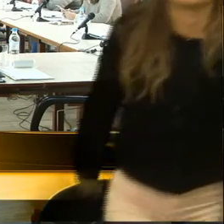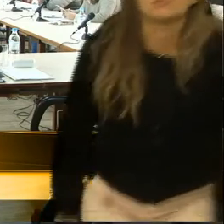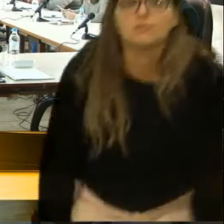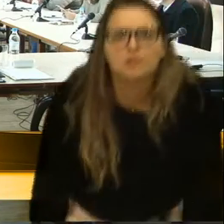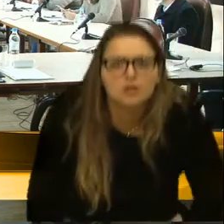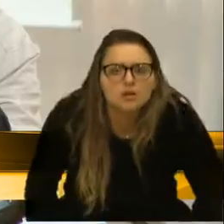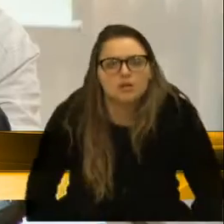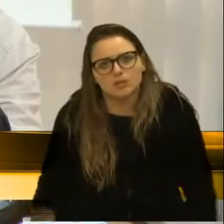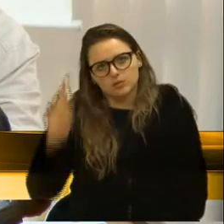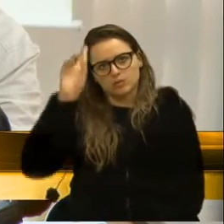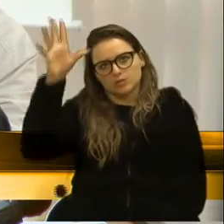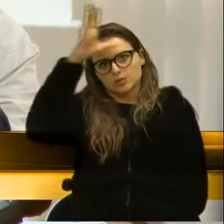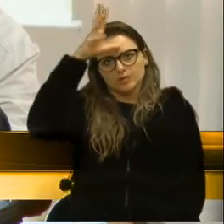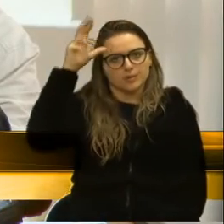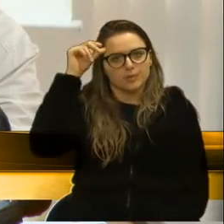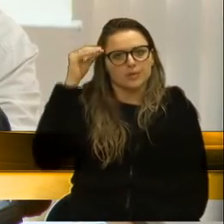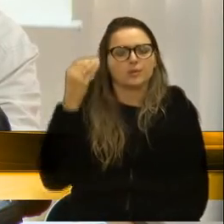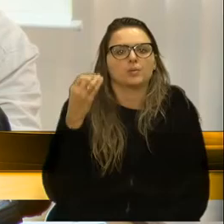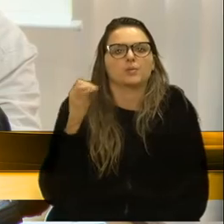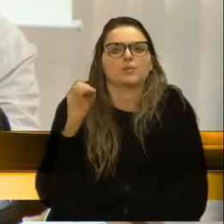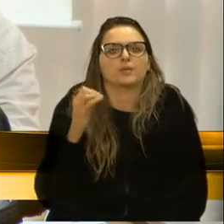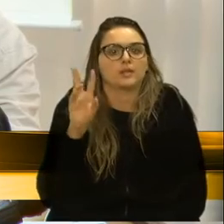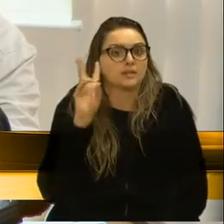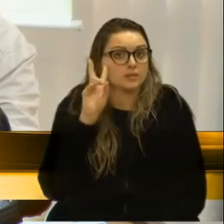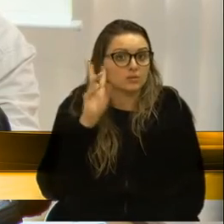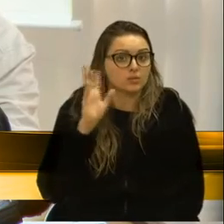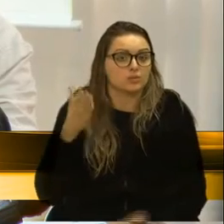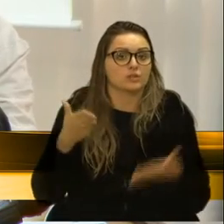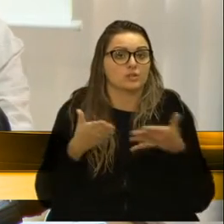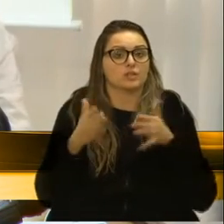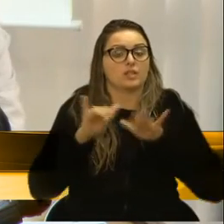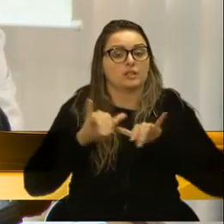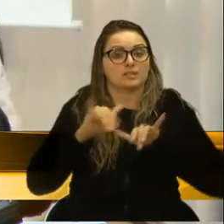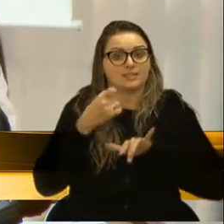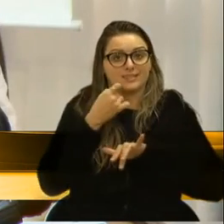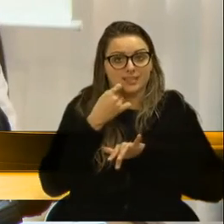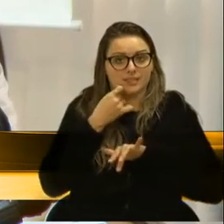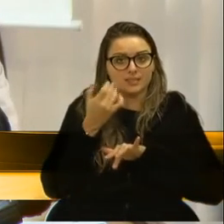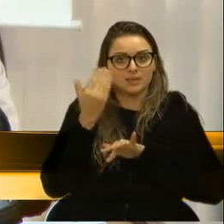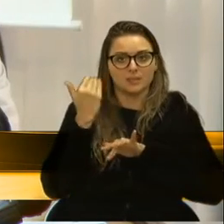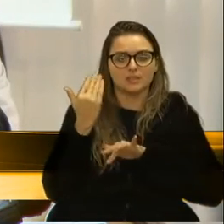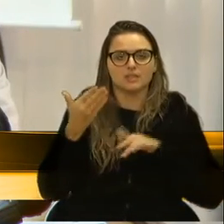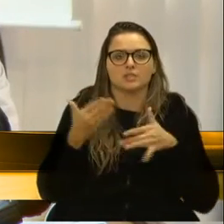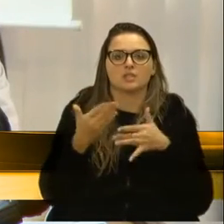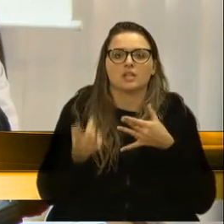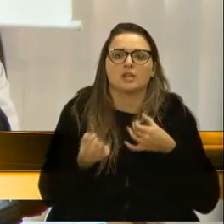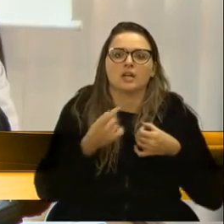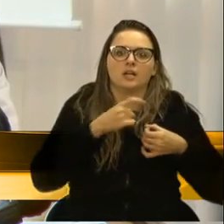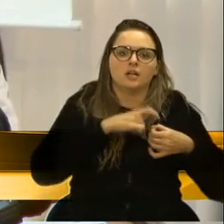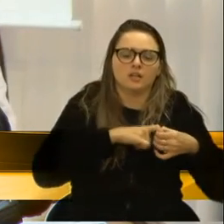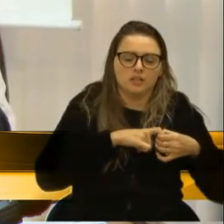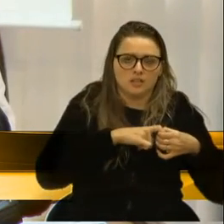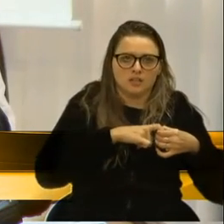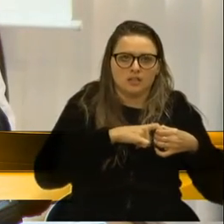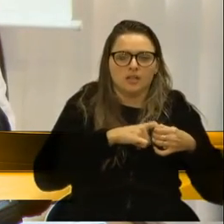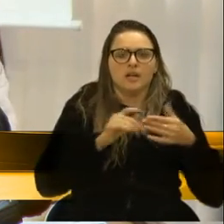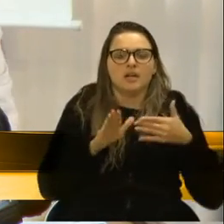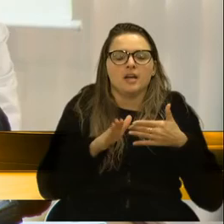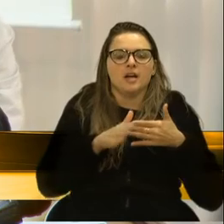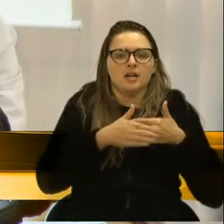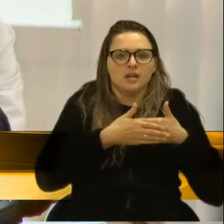Alegre, segunda-feira, ele já tinha dito, na sexta, que ele iria voltar atrás, iria